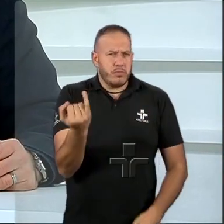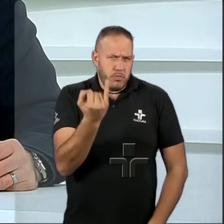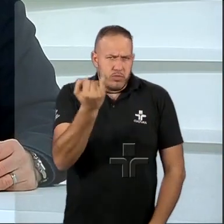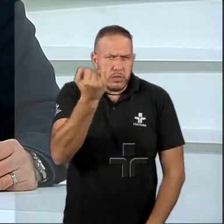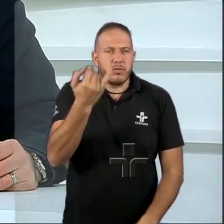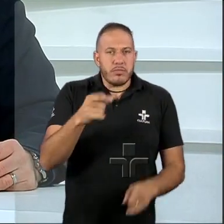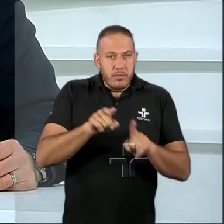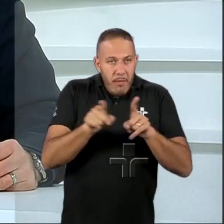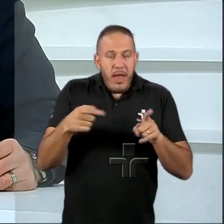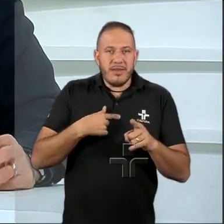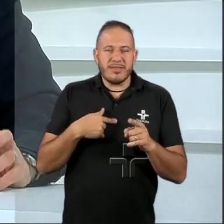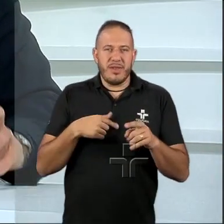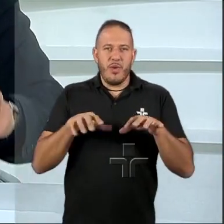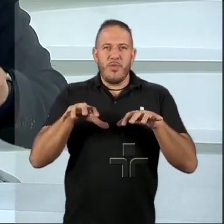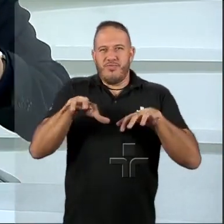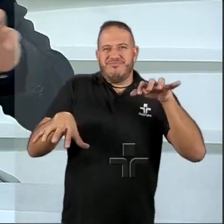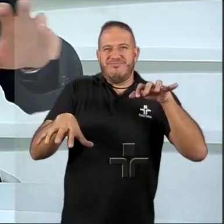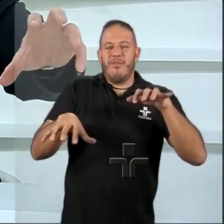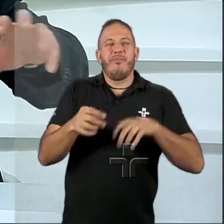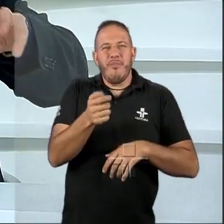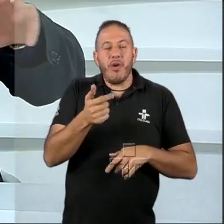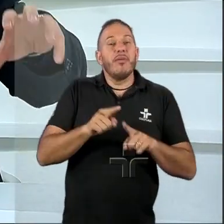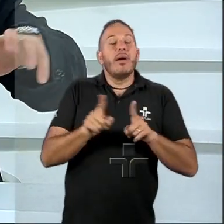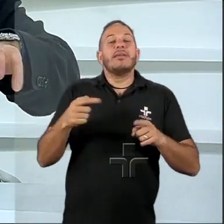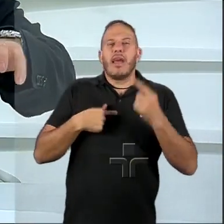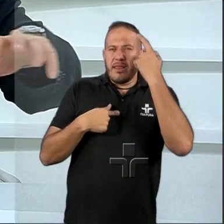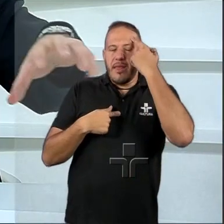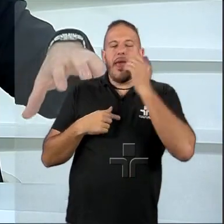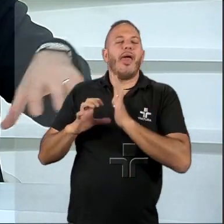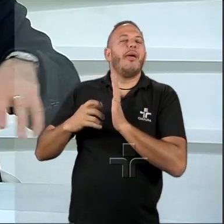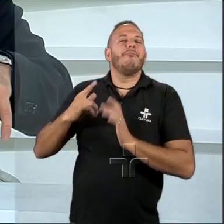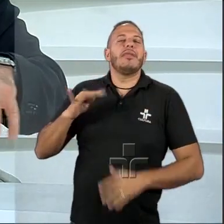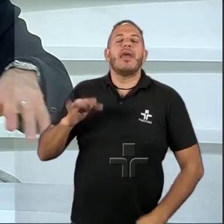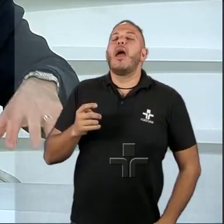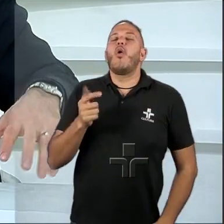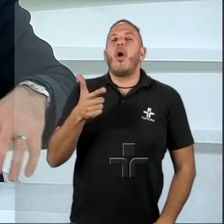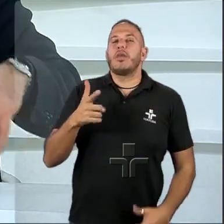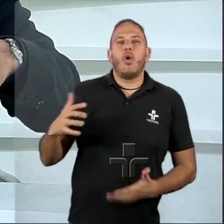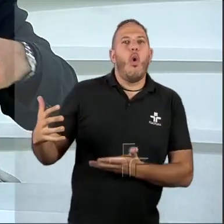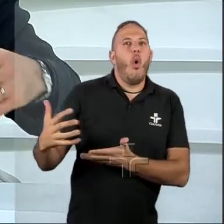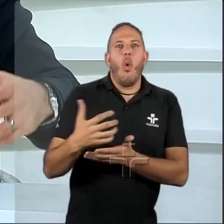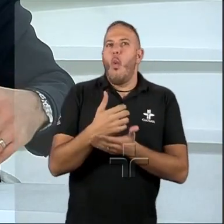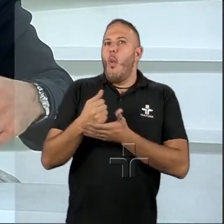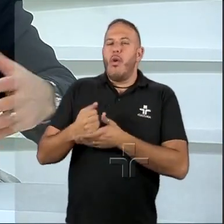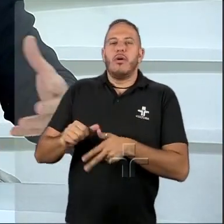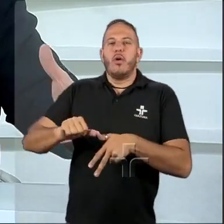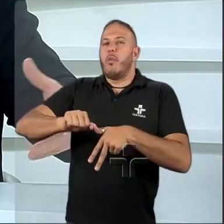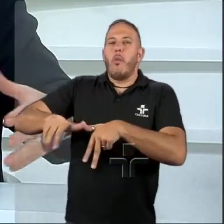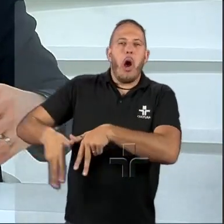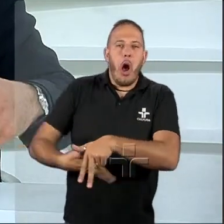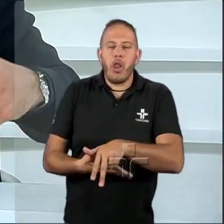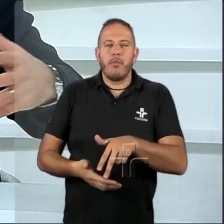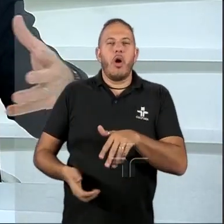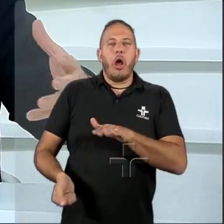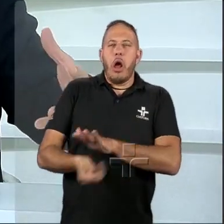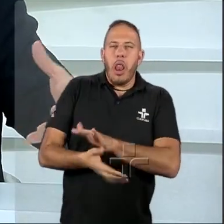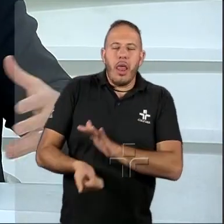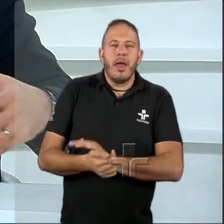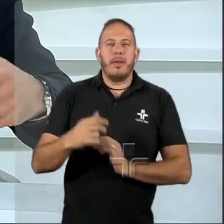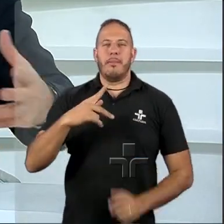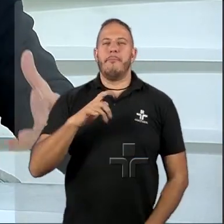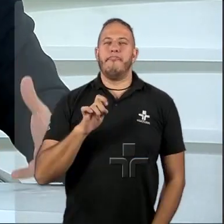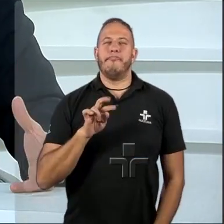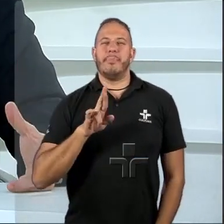antagonizou com um certo setor da sociedade, mas a ideia de que o PT tinha quase que o monopólio da corrupção e uma narrativa, se criam as expressões